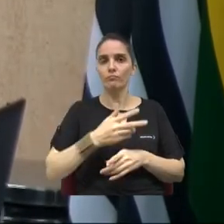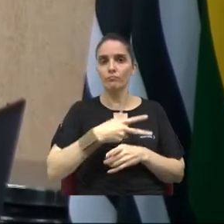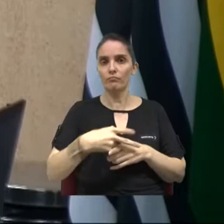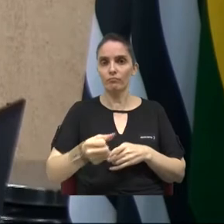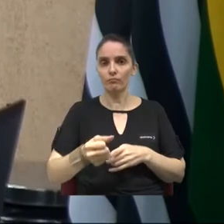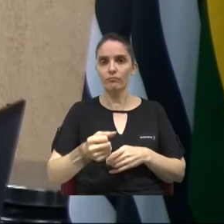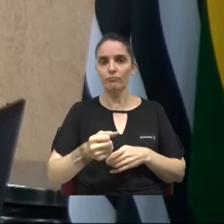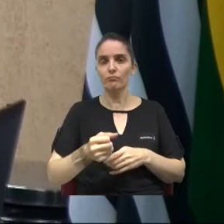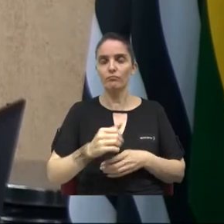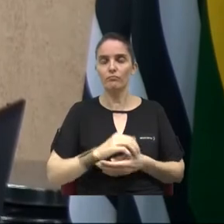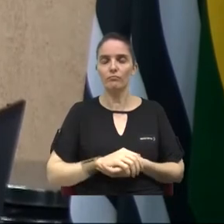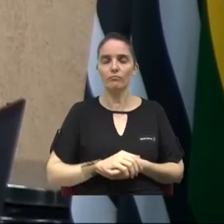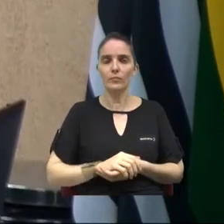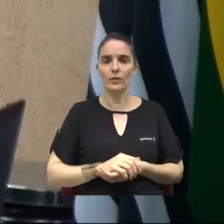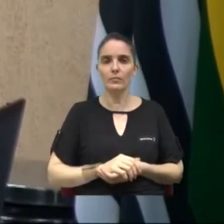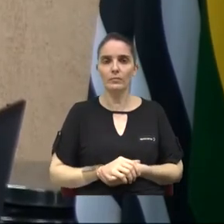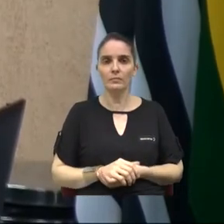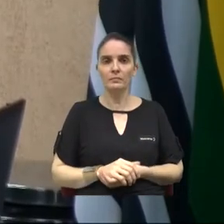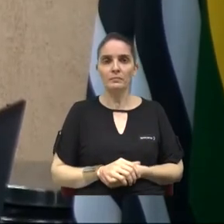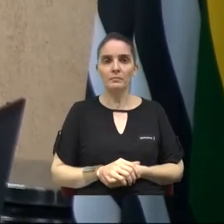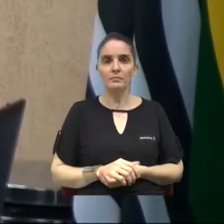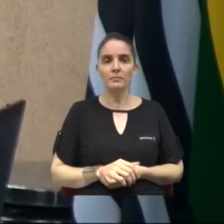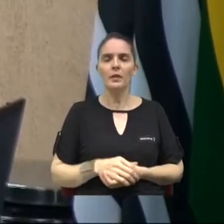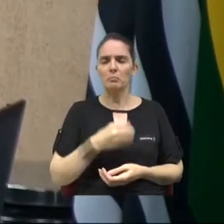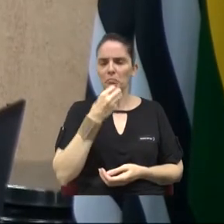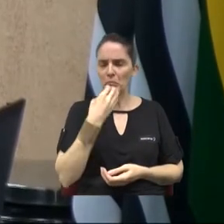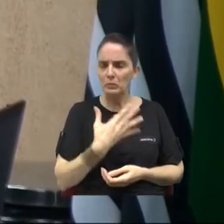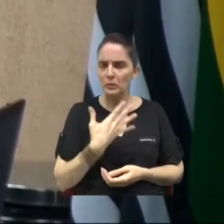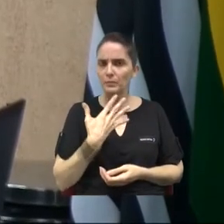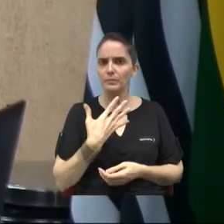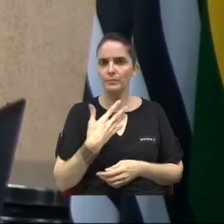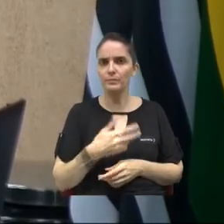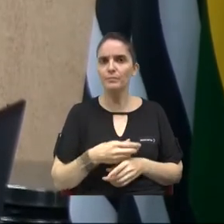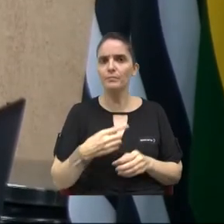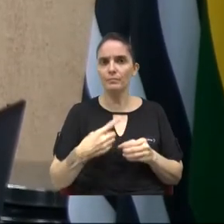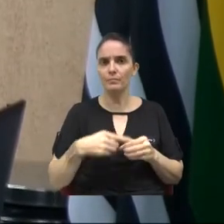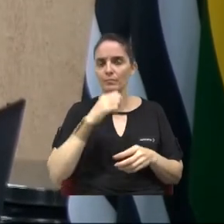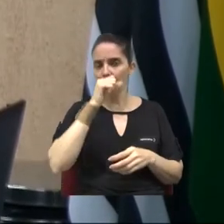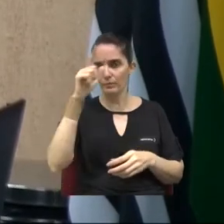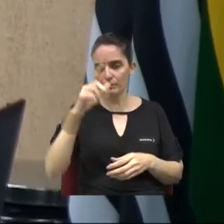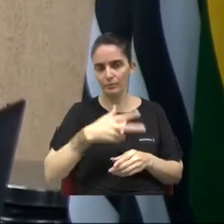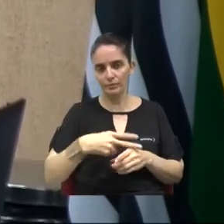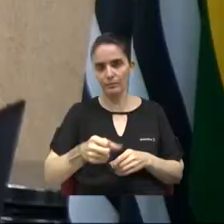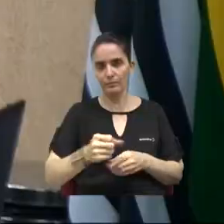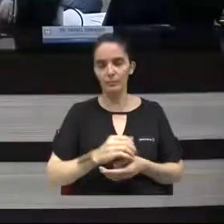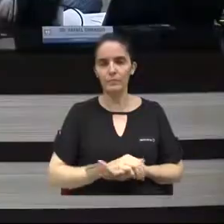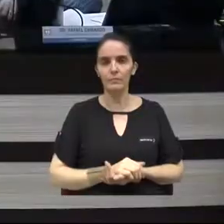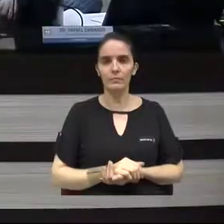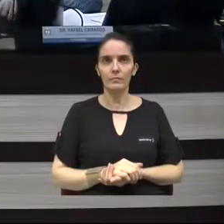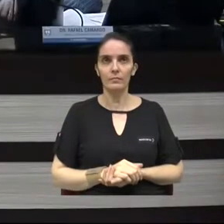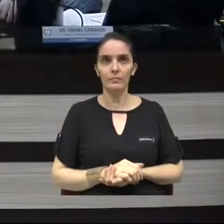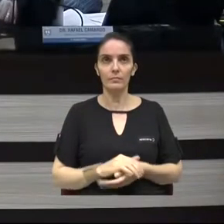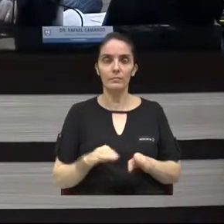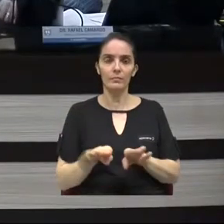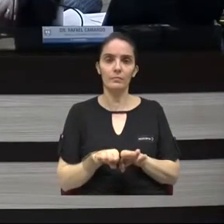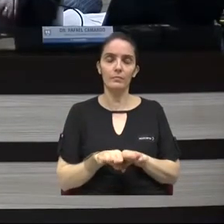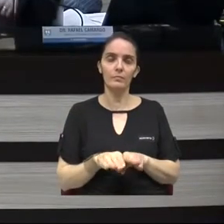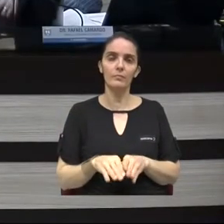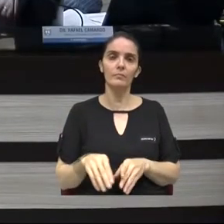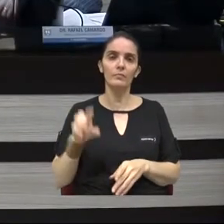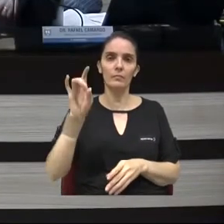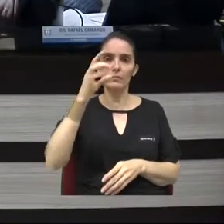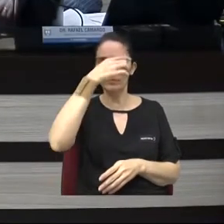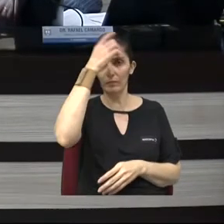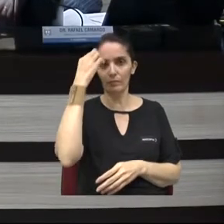comprado o leilão lá. Então, importante conquista para a cidade de Limeira. Obrigado, presidente. E atendendo o pedido do Wagner